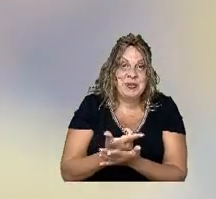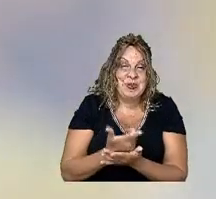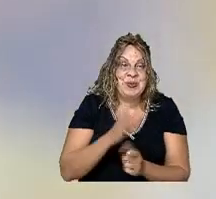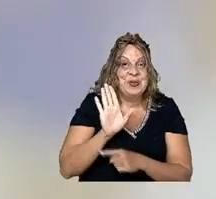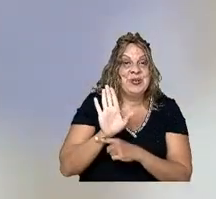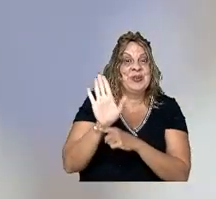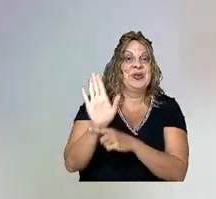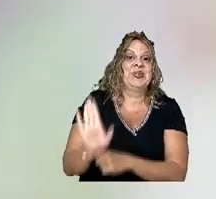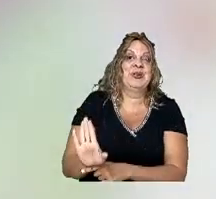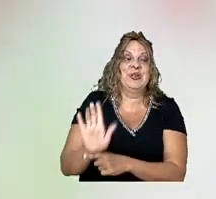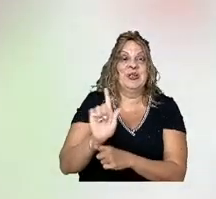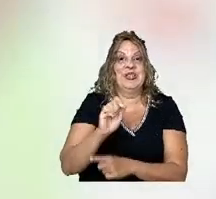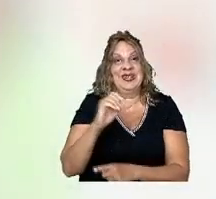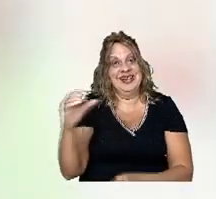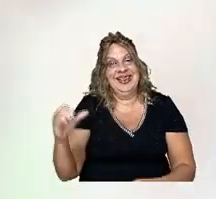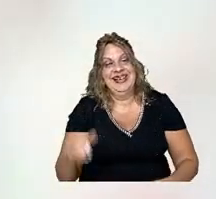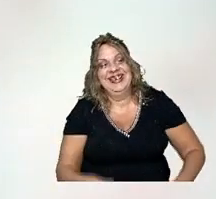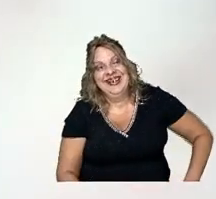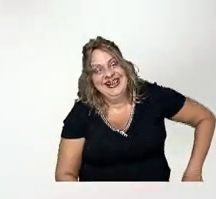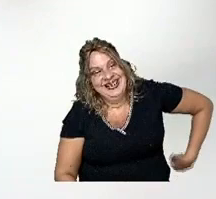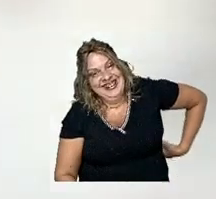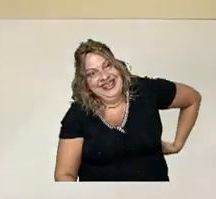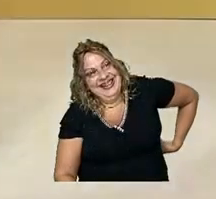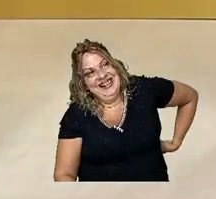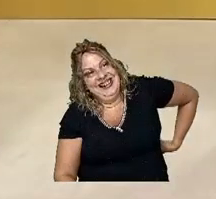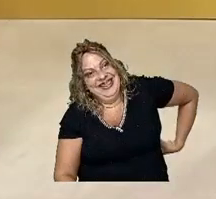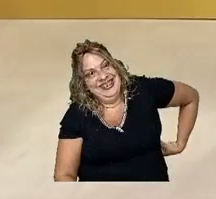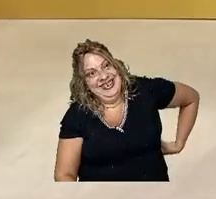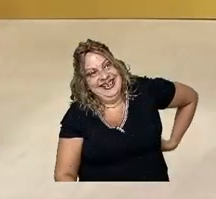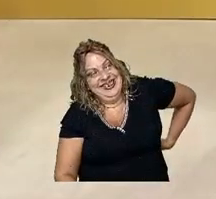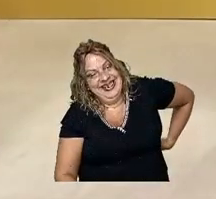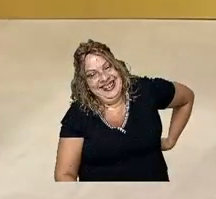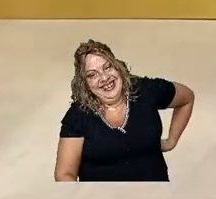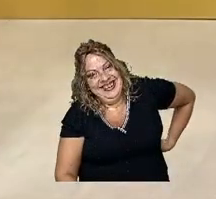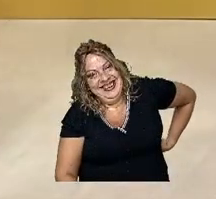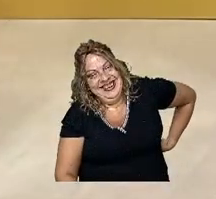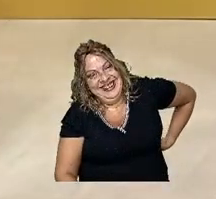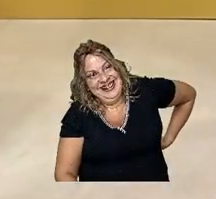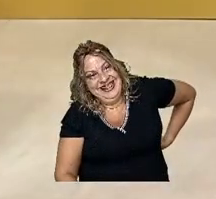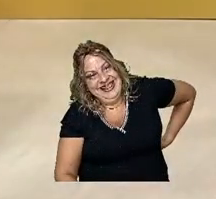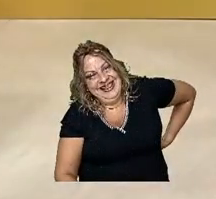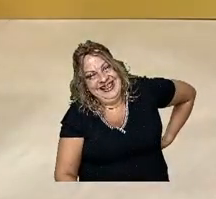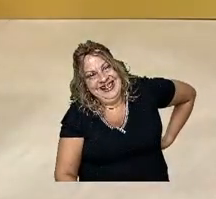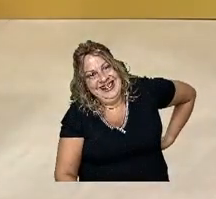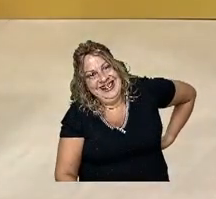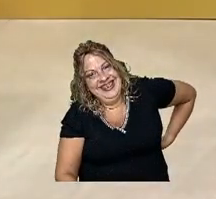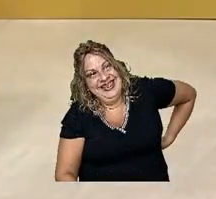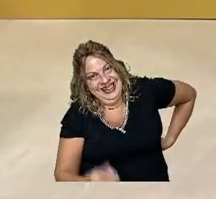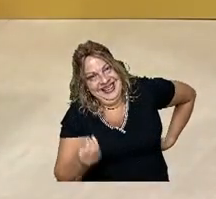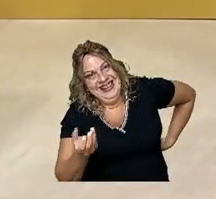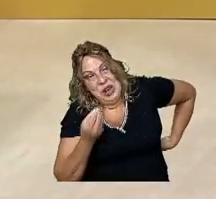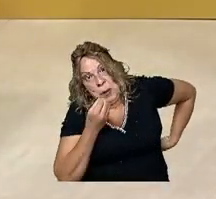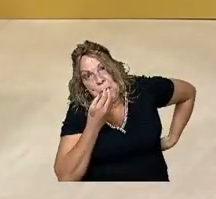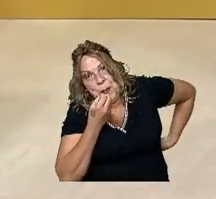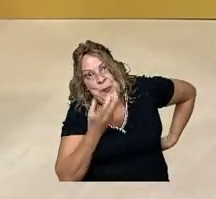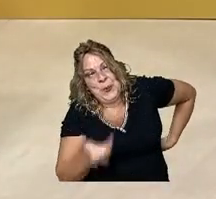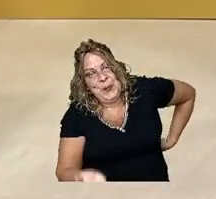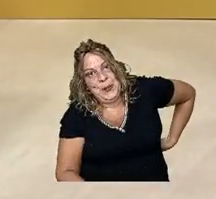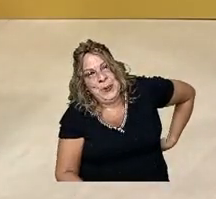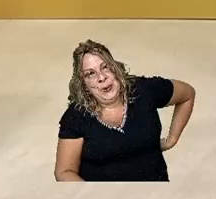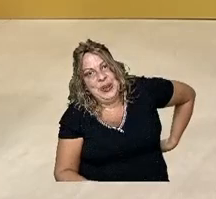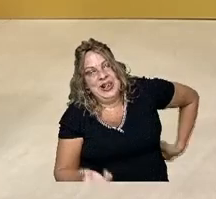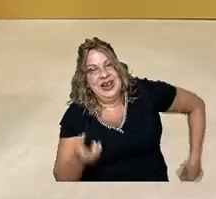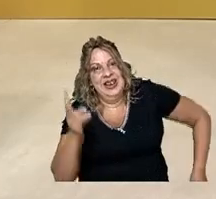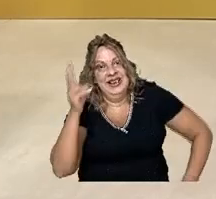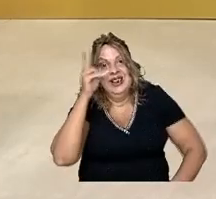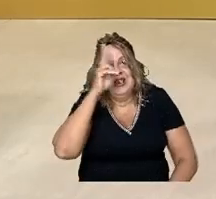criancinhas do GAC. Olha, gente. gente, coisa boa, não é mesmo? Que é uma história